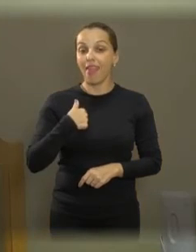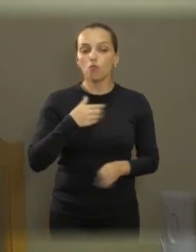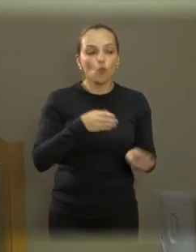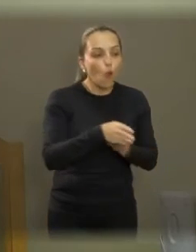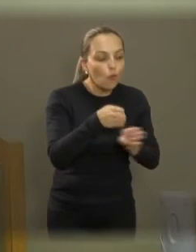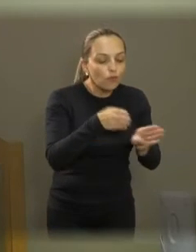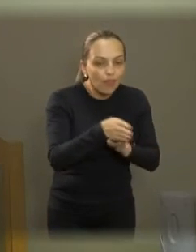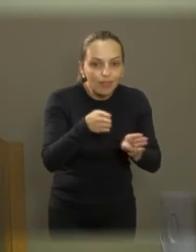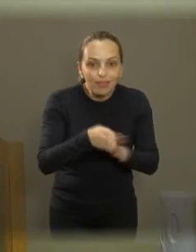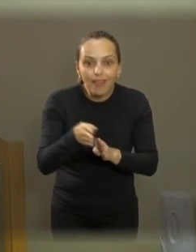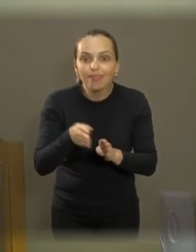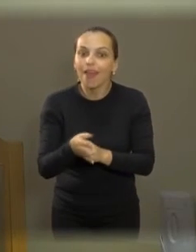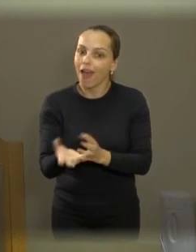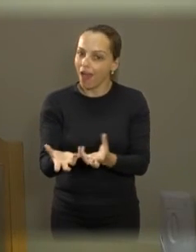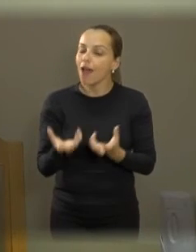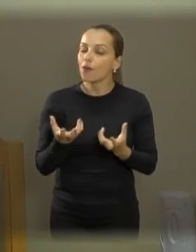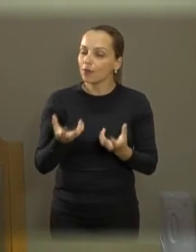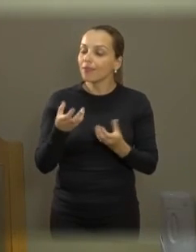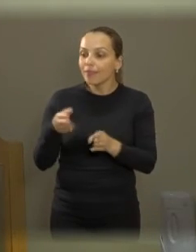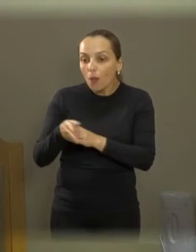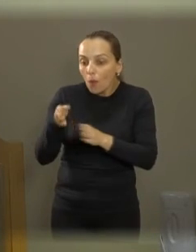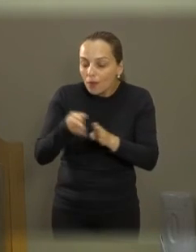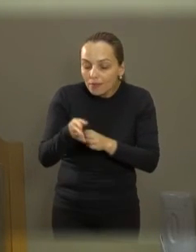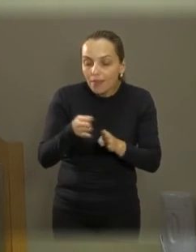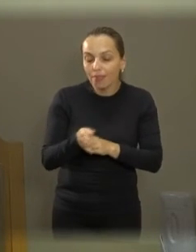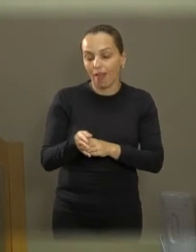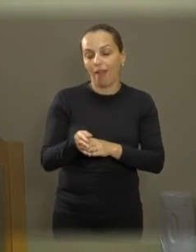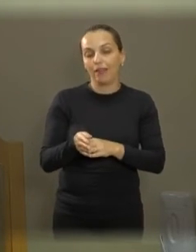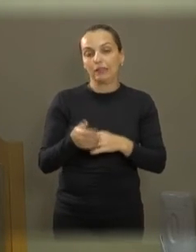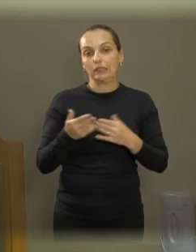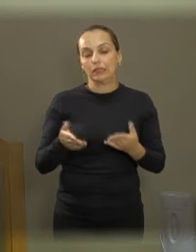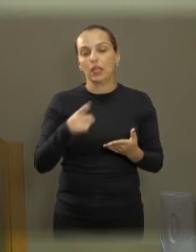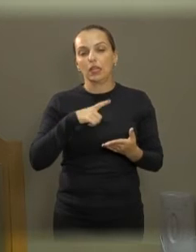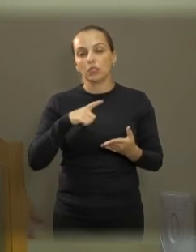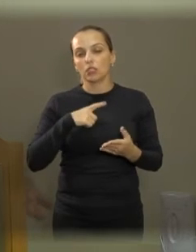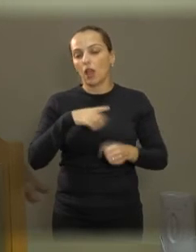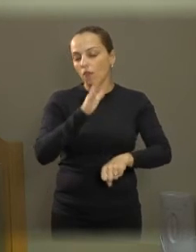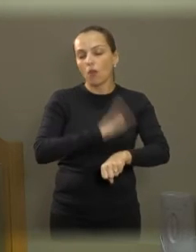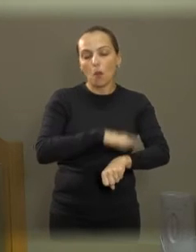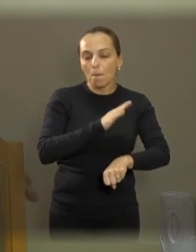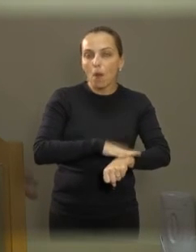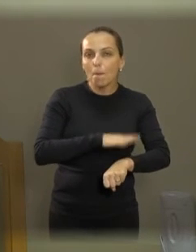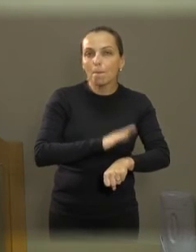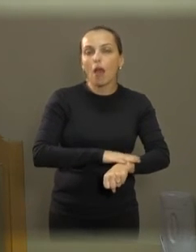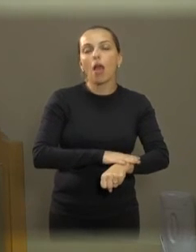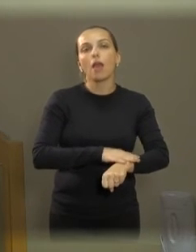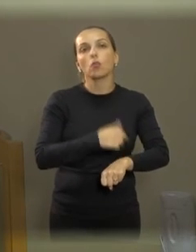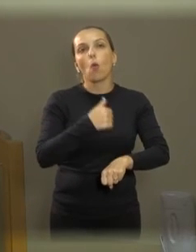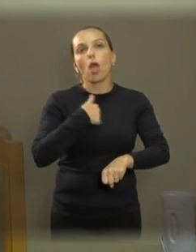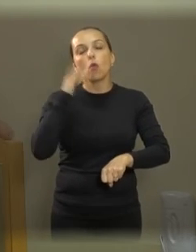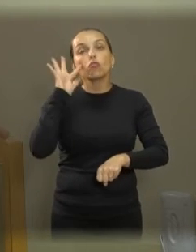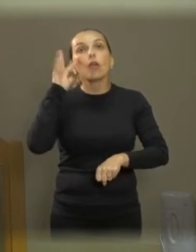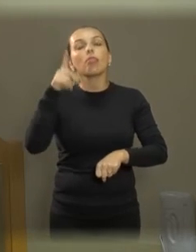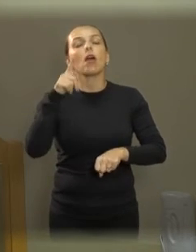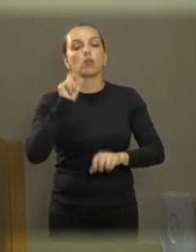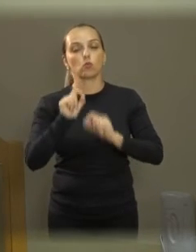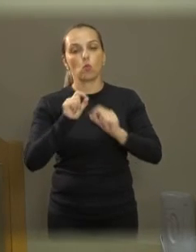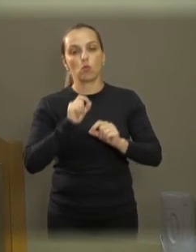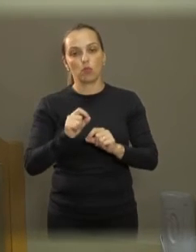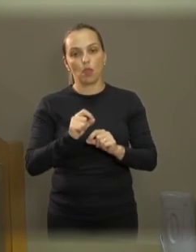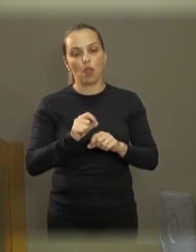Né? Eu queria orientar. E aí chegou um momento, por outros problemas familiares, que eu decidi. Eu falei com meu